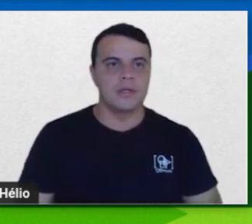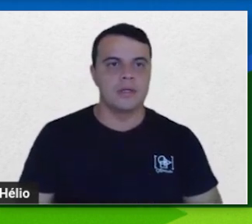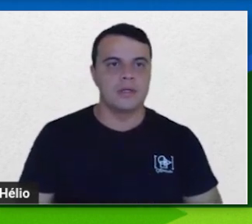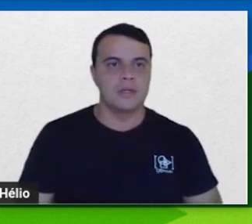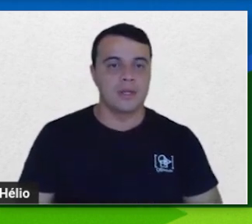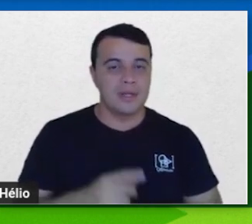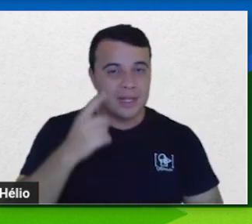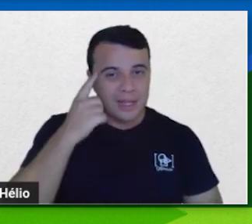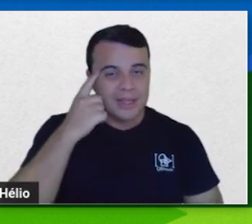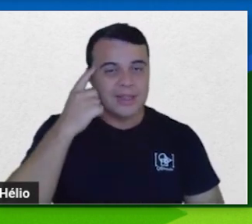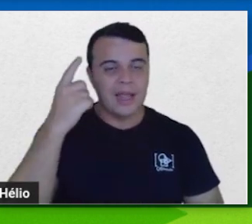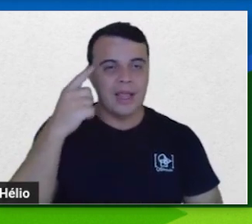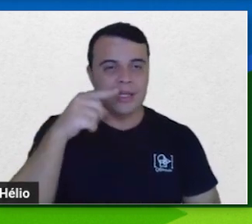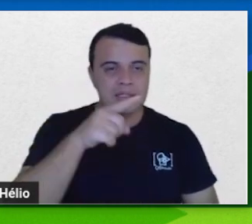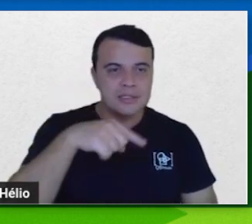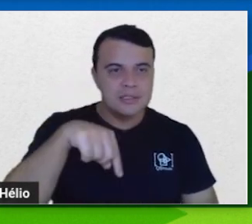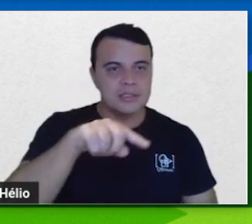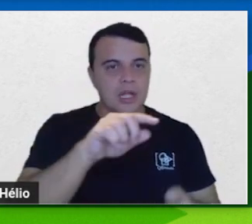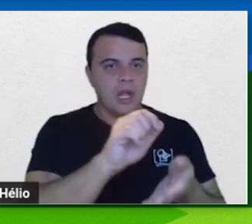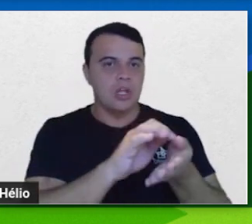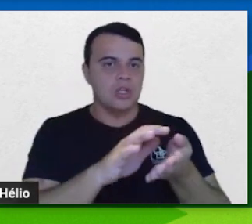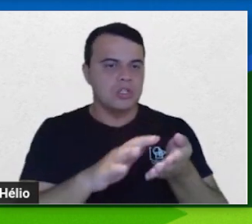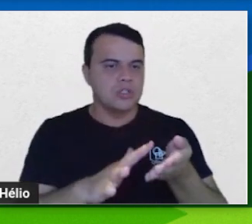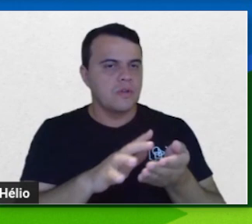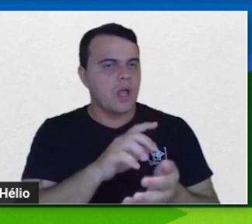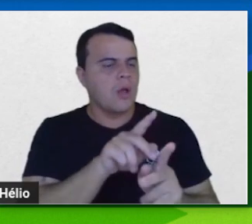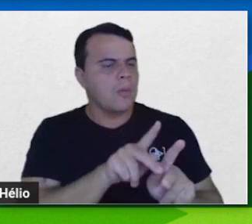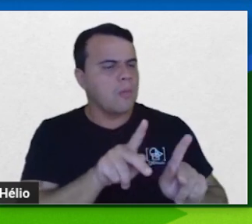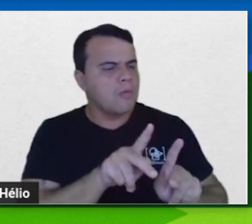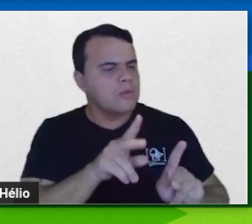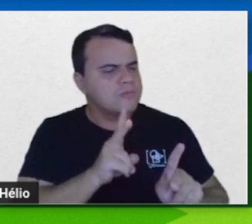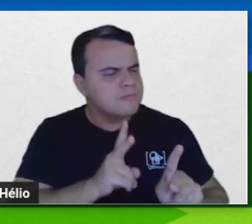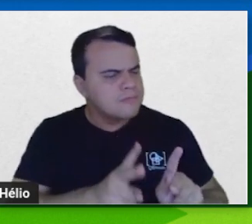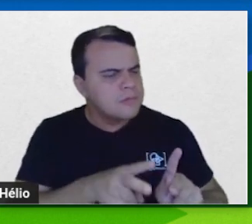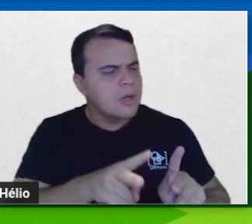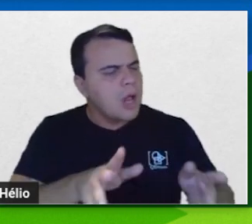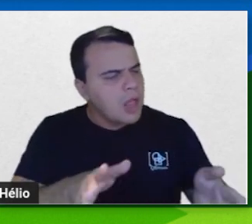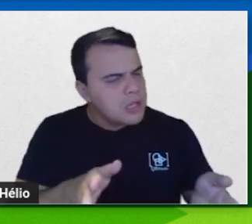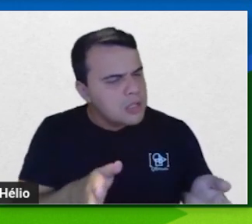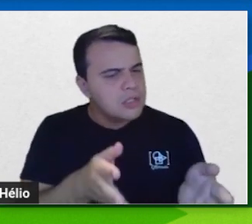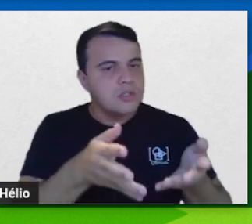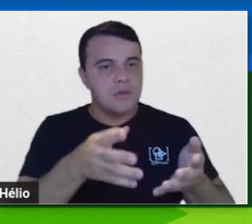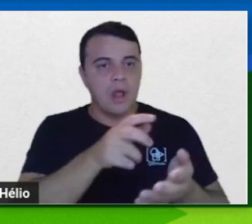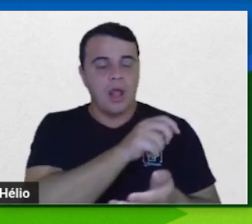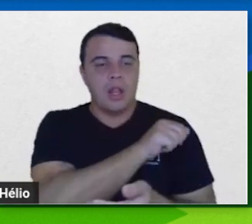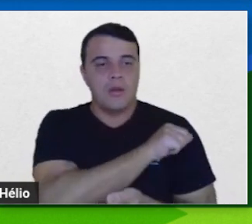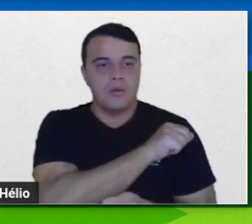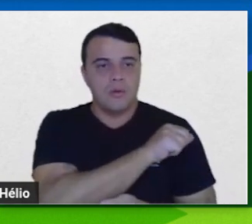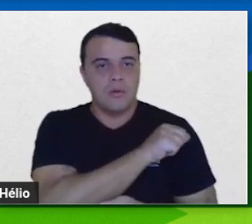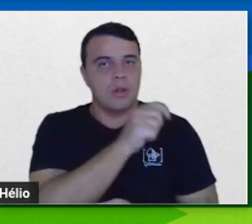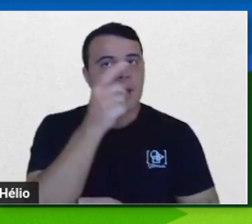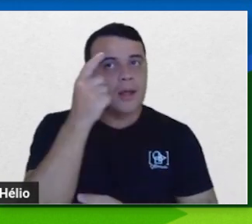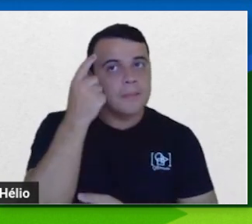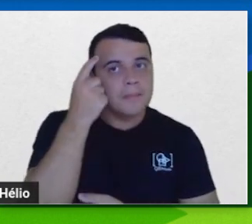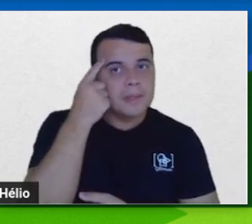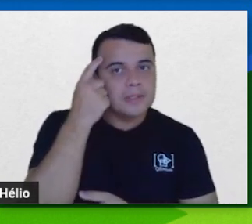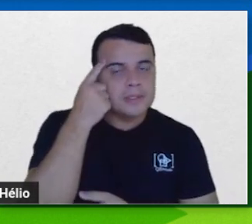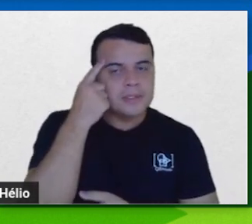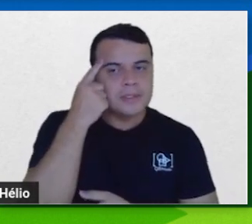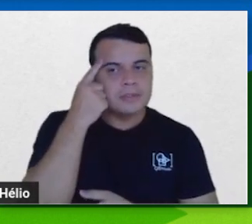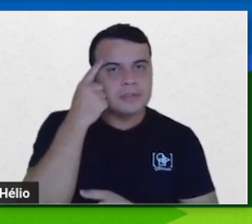a ideia dessas atividades é que o professor possa sempre incentivar os seus alunos a pensar